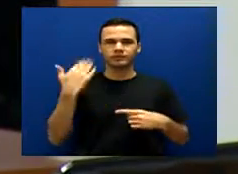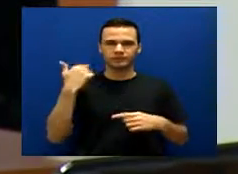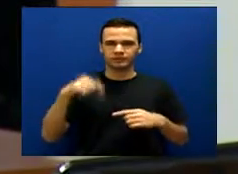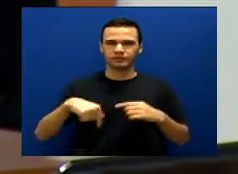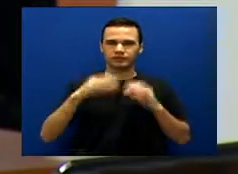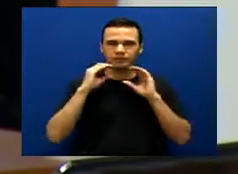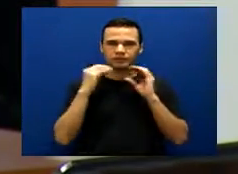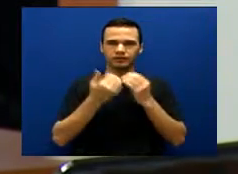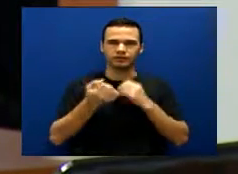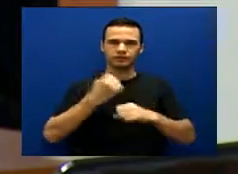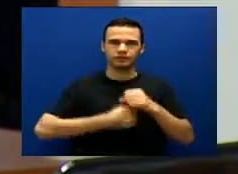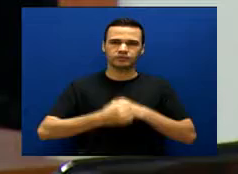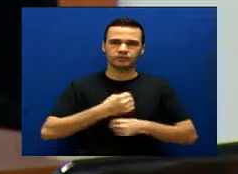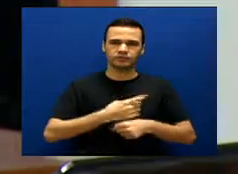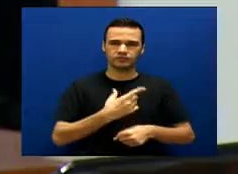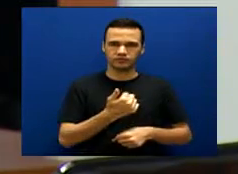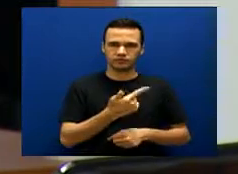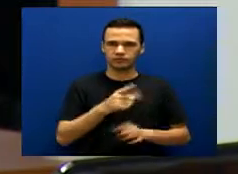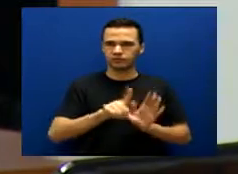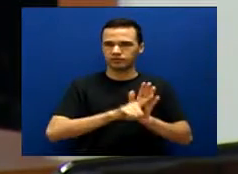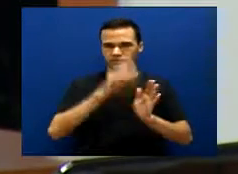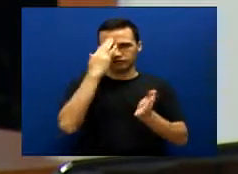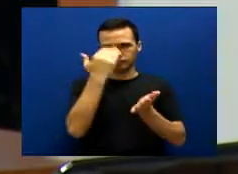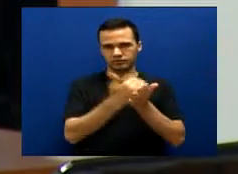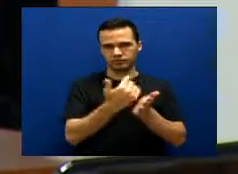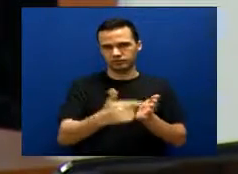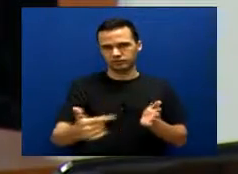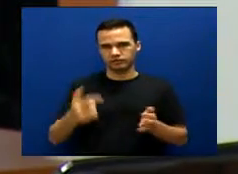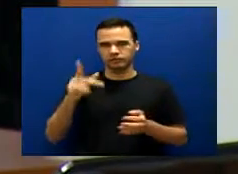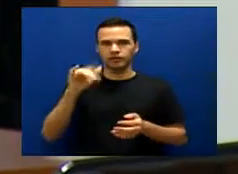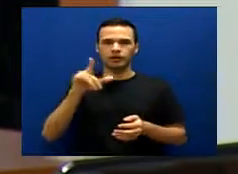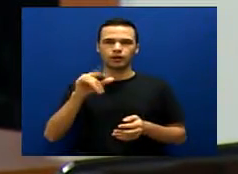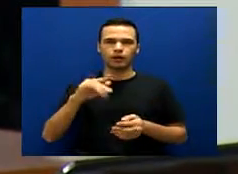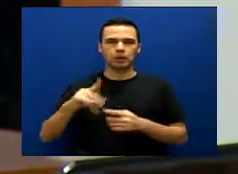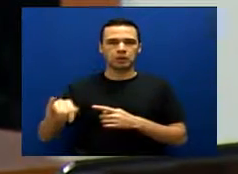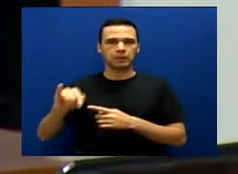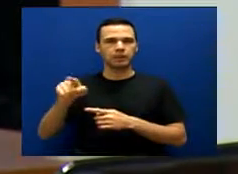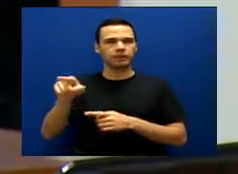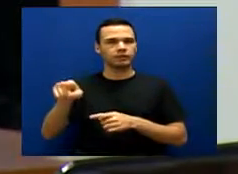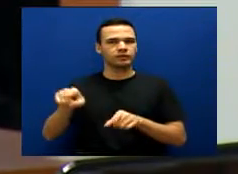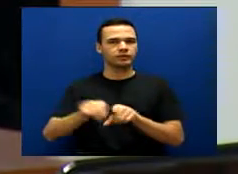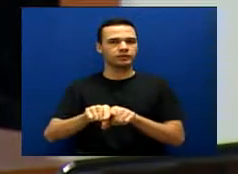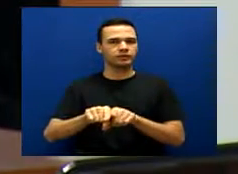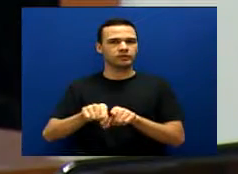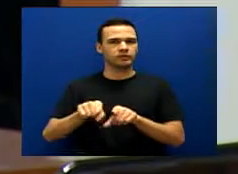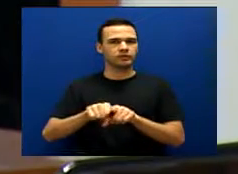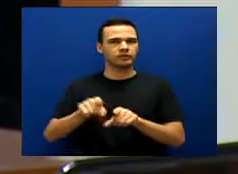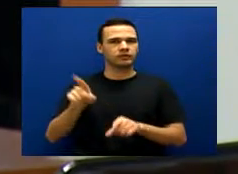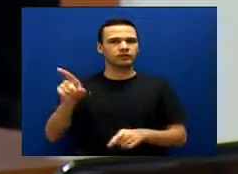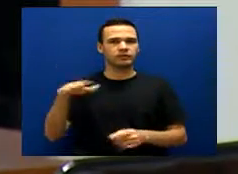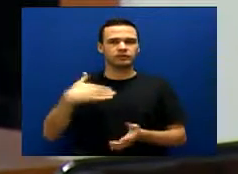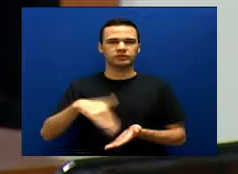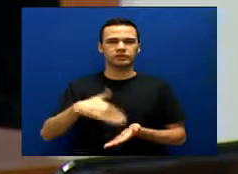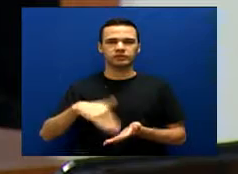por essa casa em 2012. Na época, o querido prefeito Vitor Lippe, o querido secretário de Finanças, Fernando